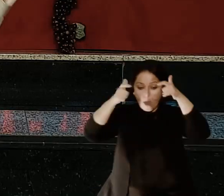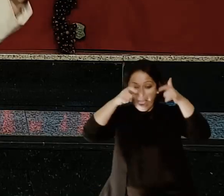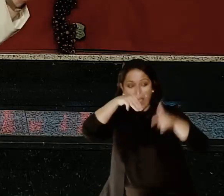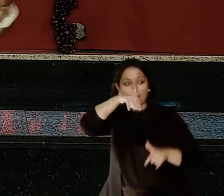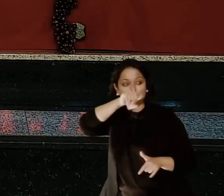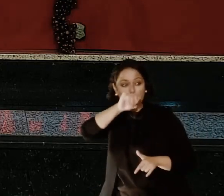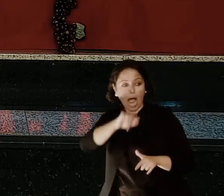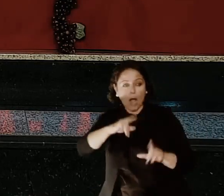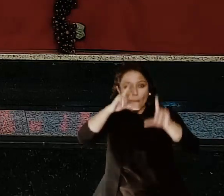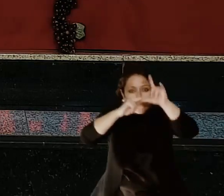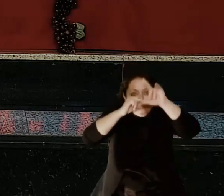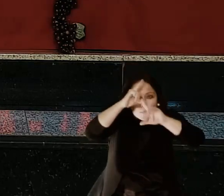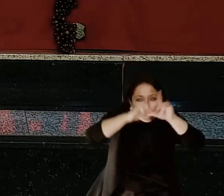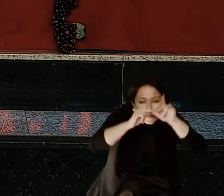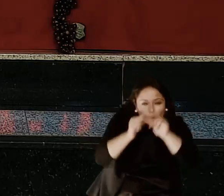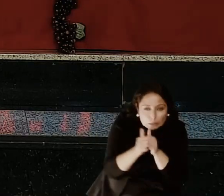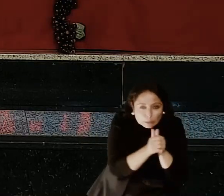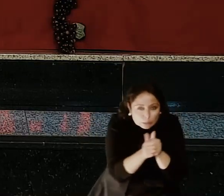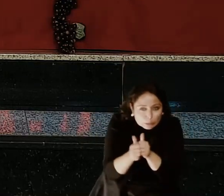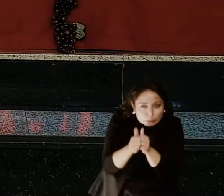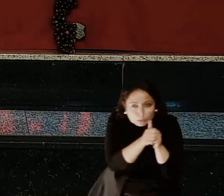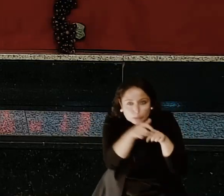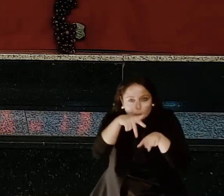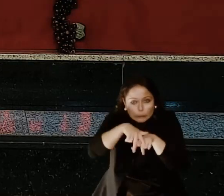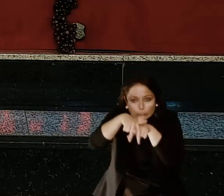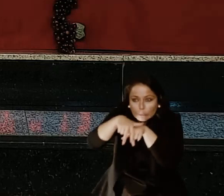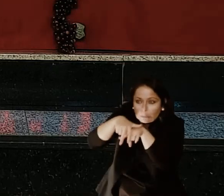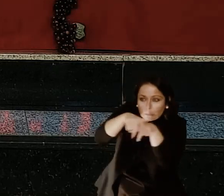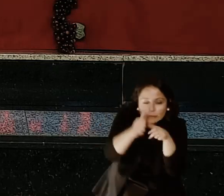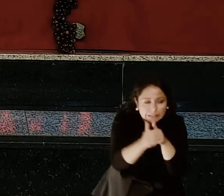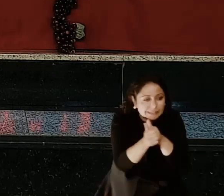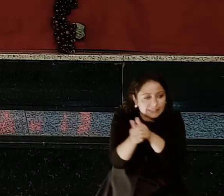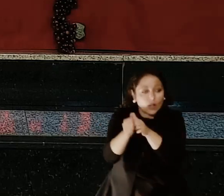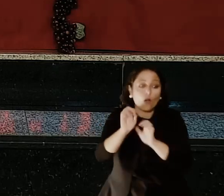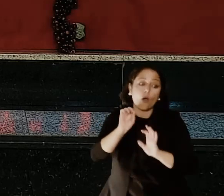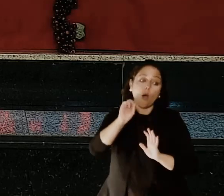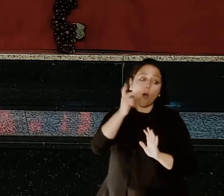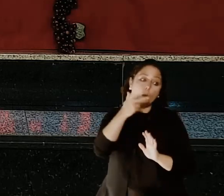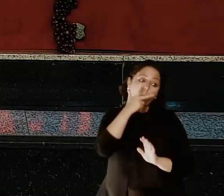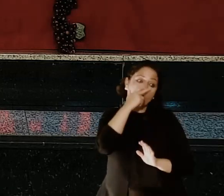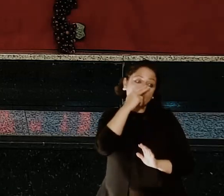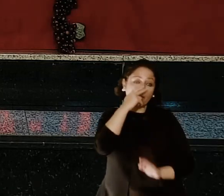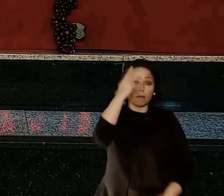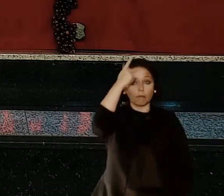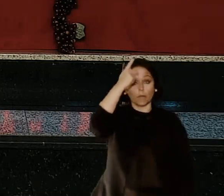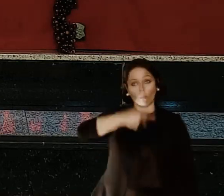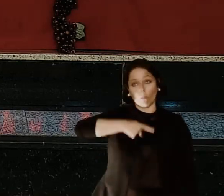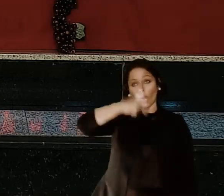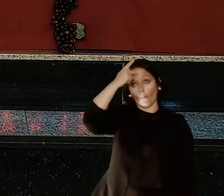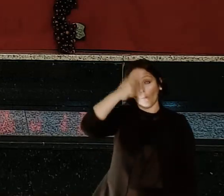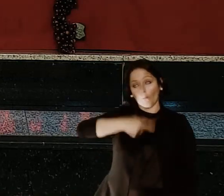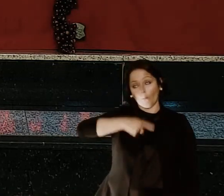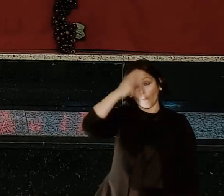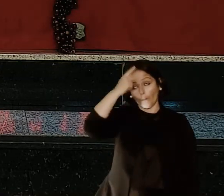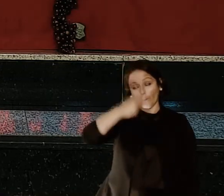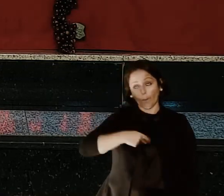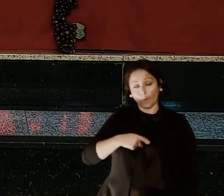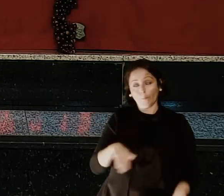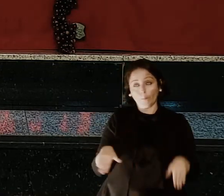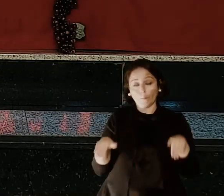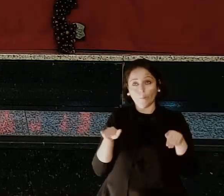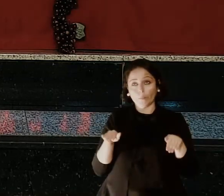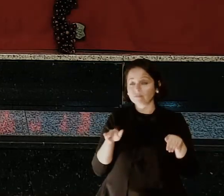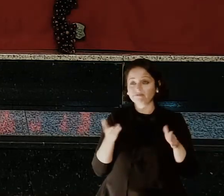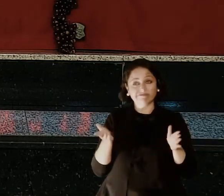Ou como os pastores, faz a jornada e vai a Jesus. Ou você fica no altar da sua indiferença. Mas o nosso apelo hoje é que